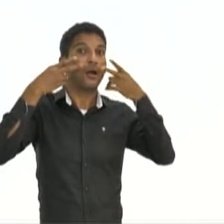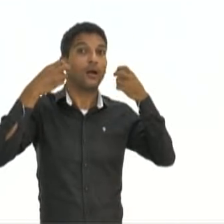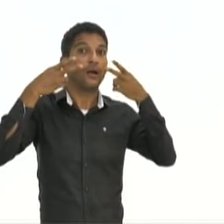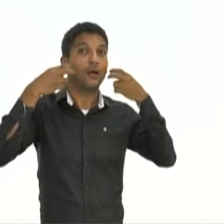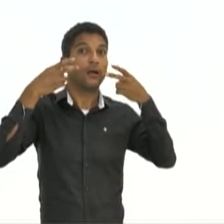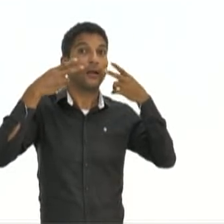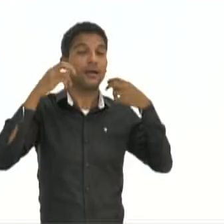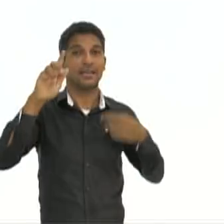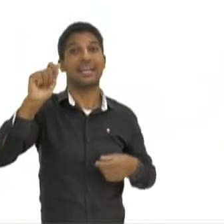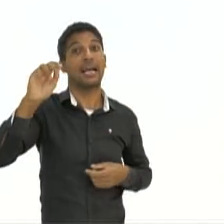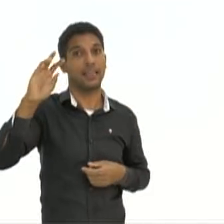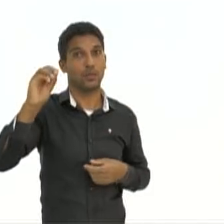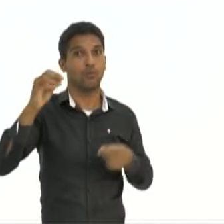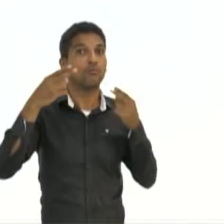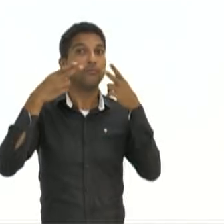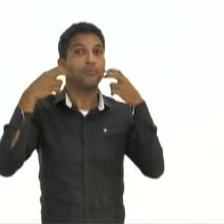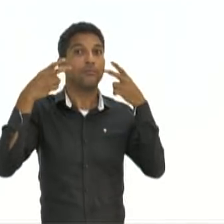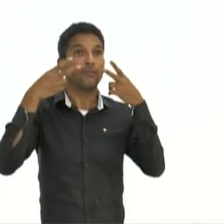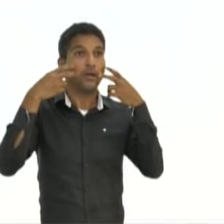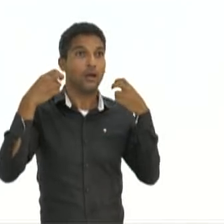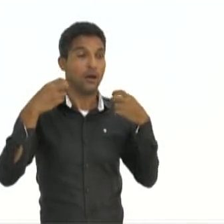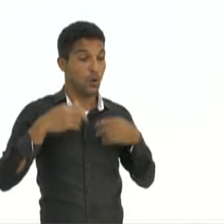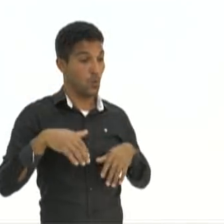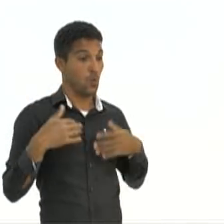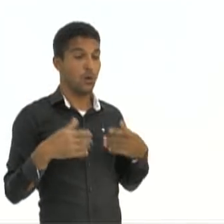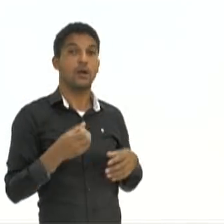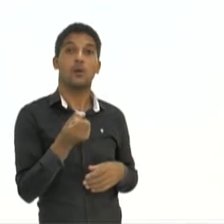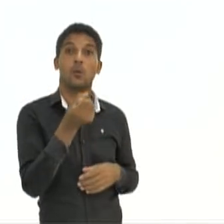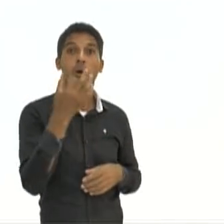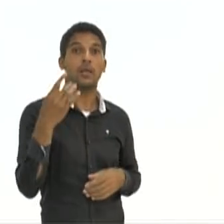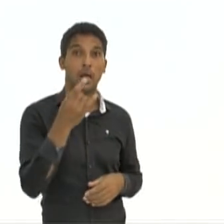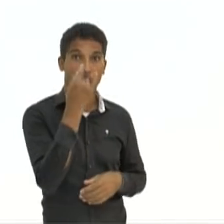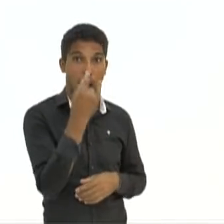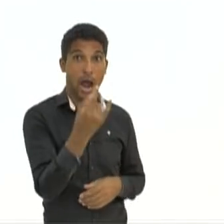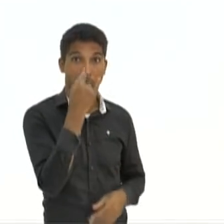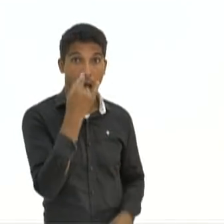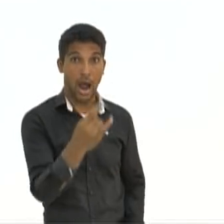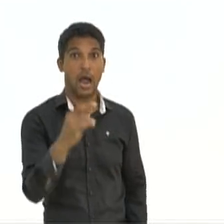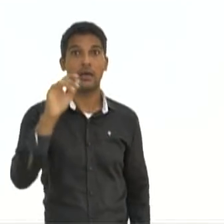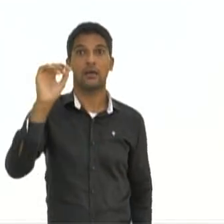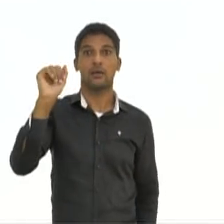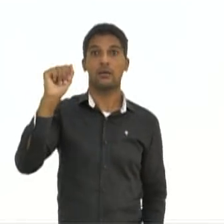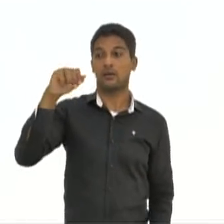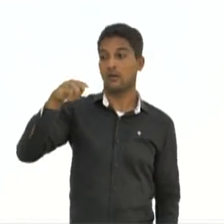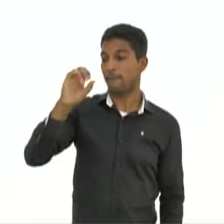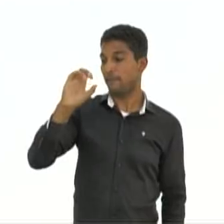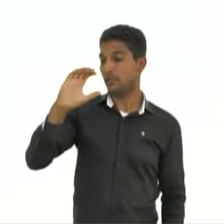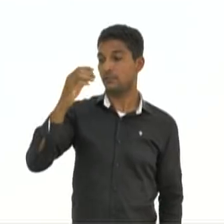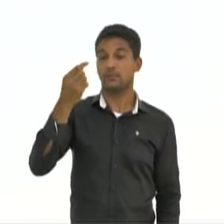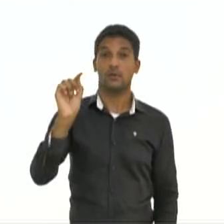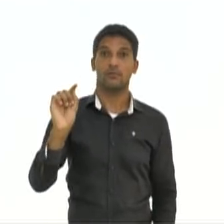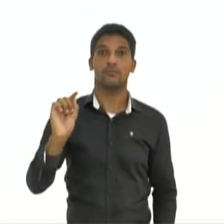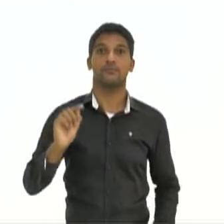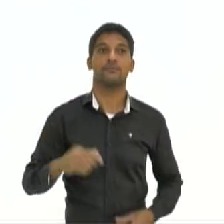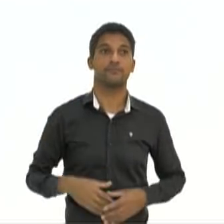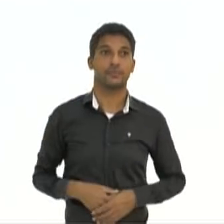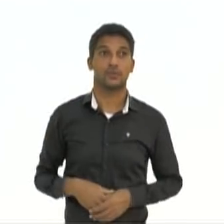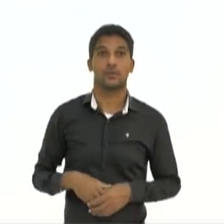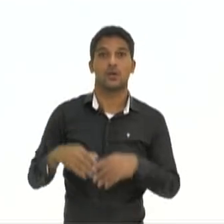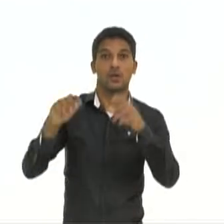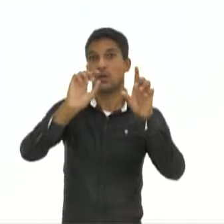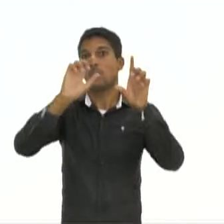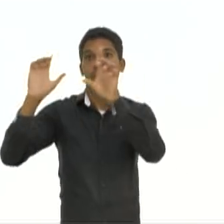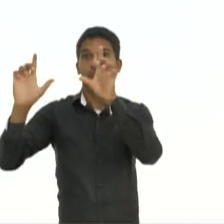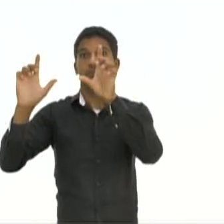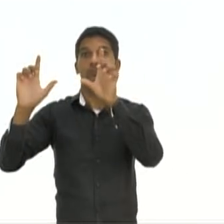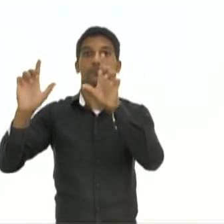ambição, John. E por fim, no último quadrinho, novamente um balão de pensamento, é o Garfield pensando de